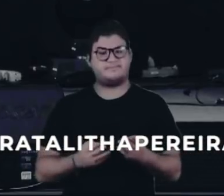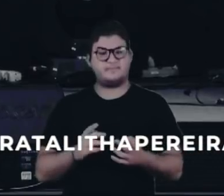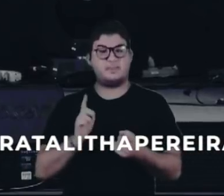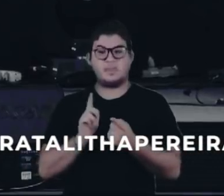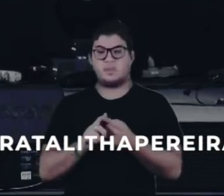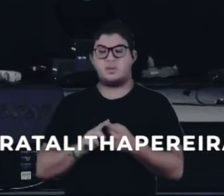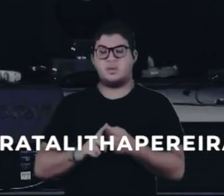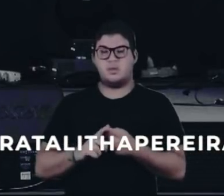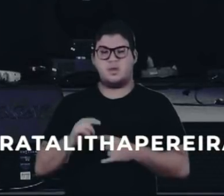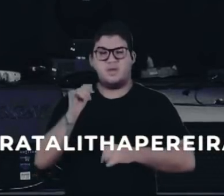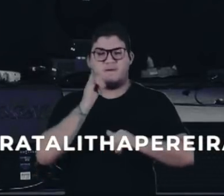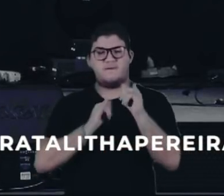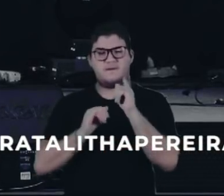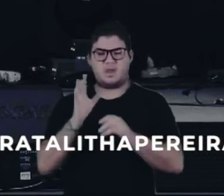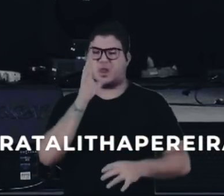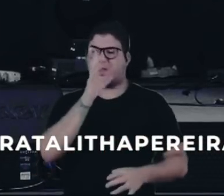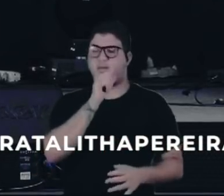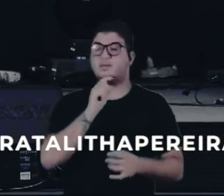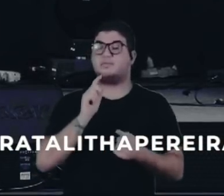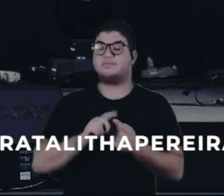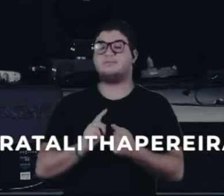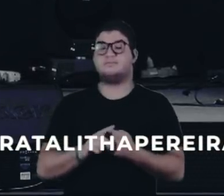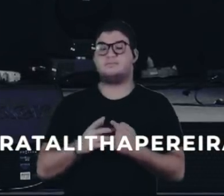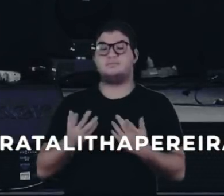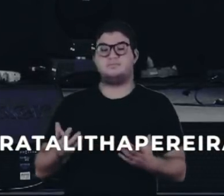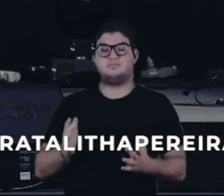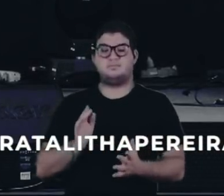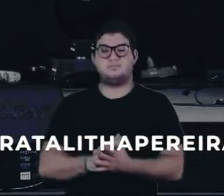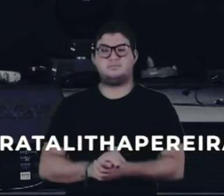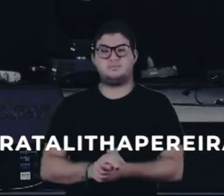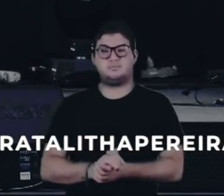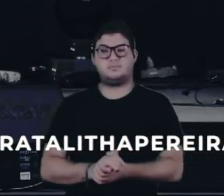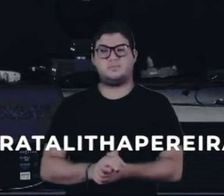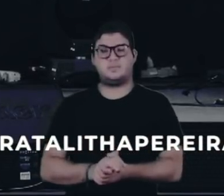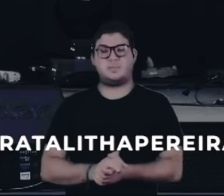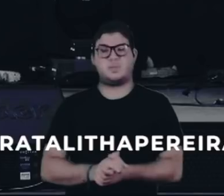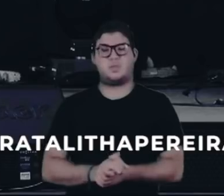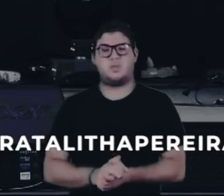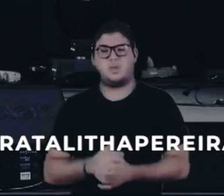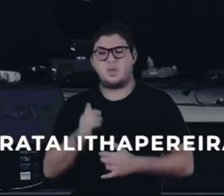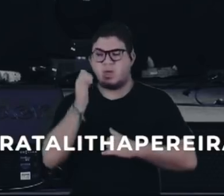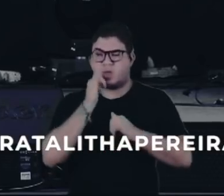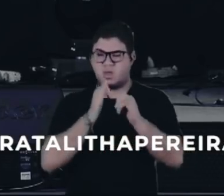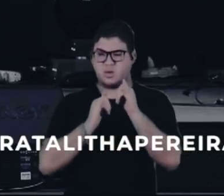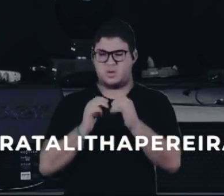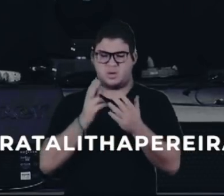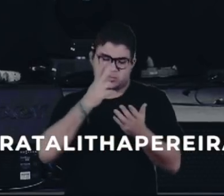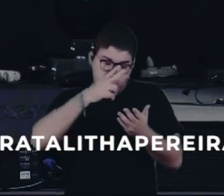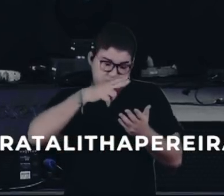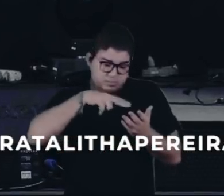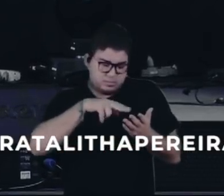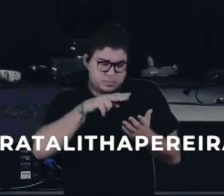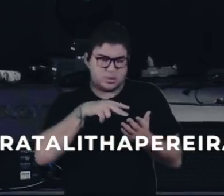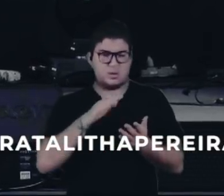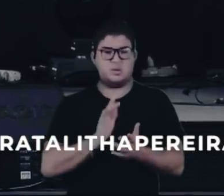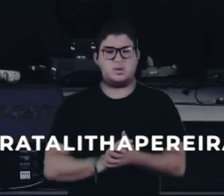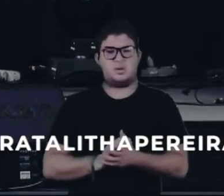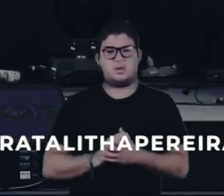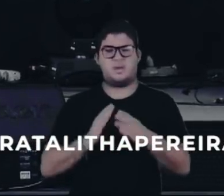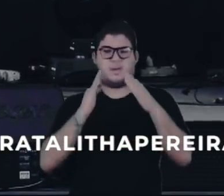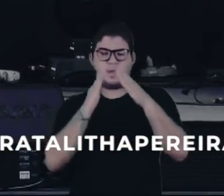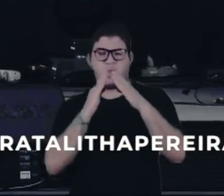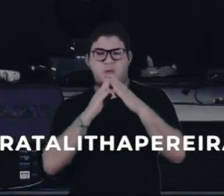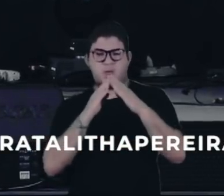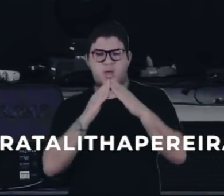Porque senão, por que eu estou falando do fast food? Vamos lá. Certa vez eu li sobre um período em que os fast foods estouraram nos Estados